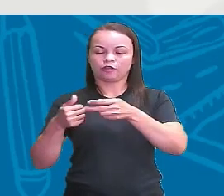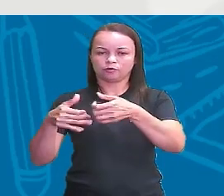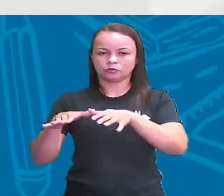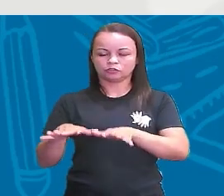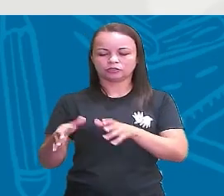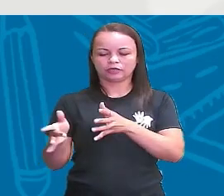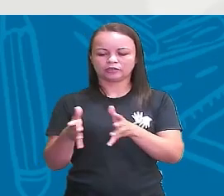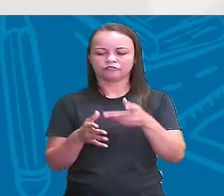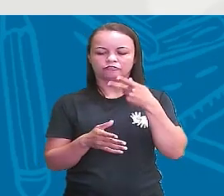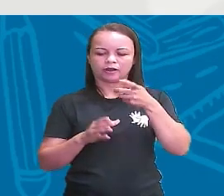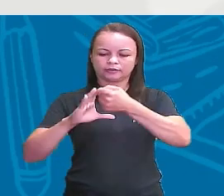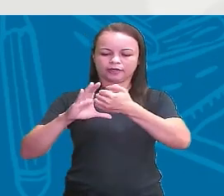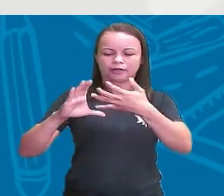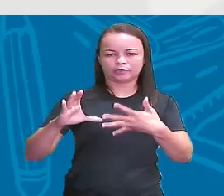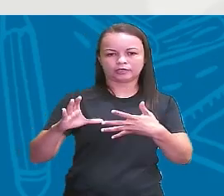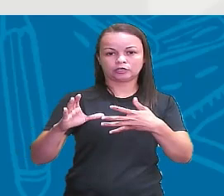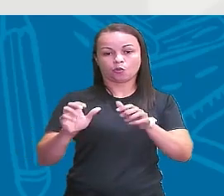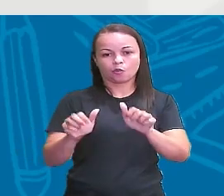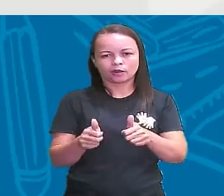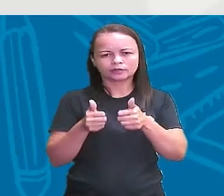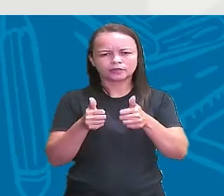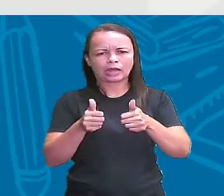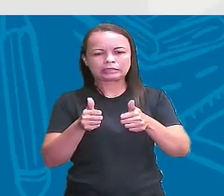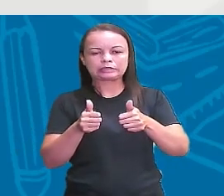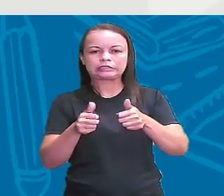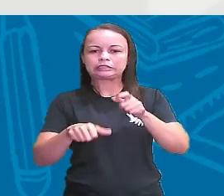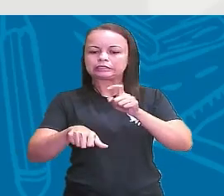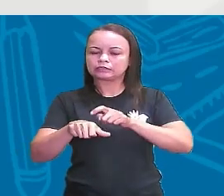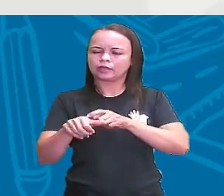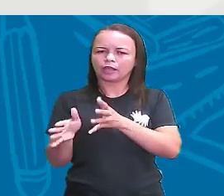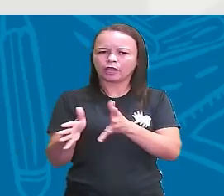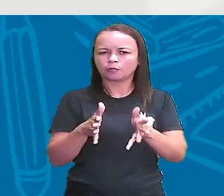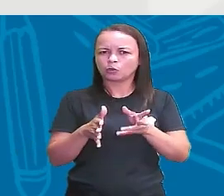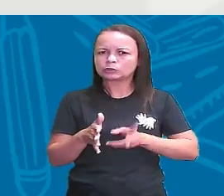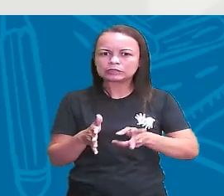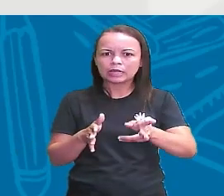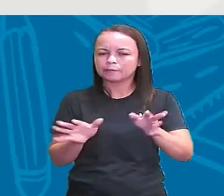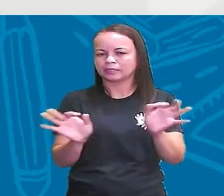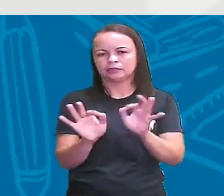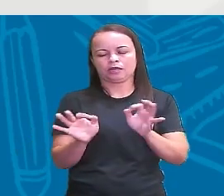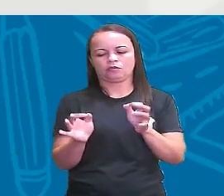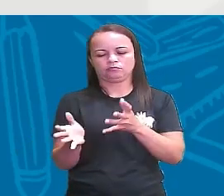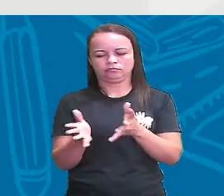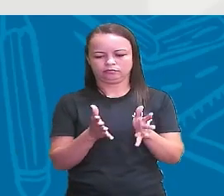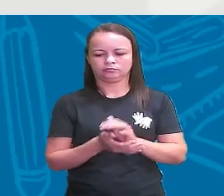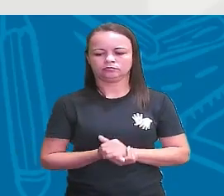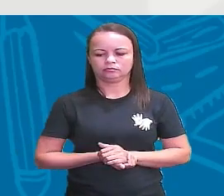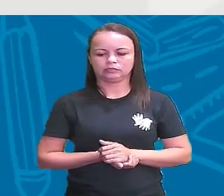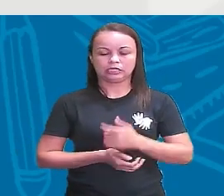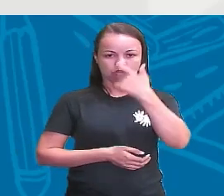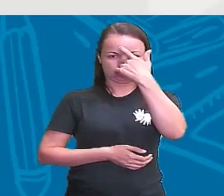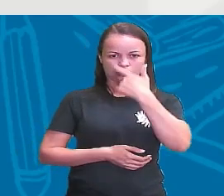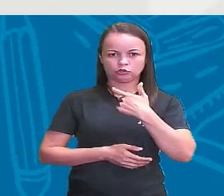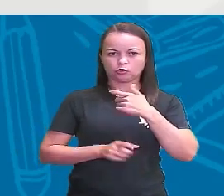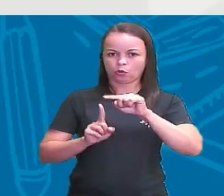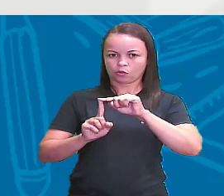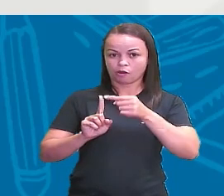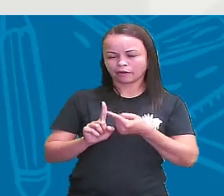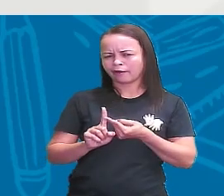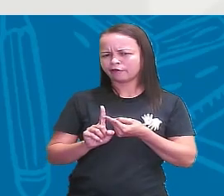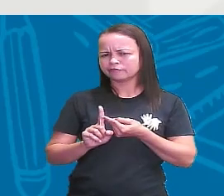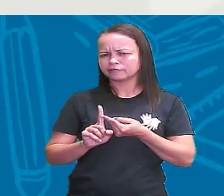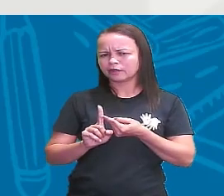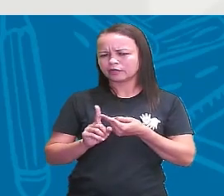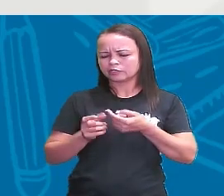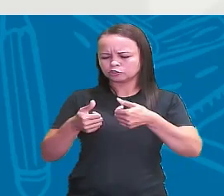ou qualidades temporárias. Estou embaraçada, estou grávida. Mas depois que o